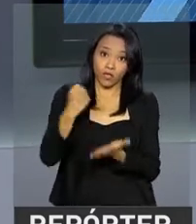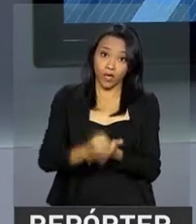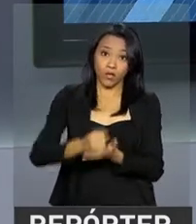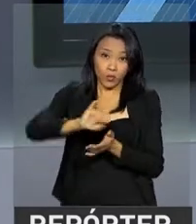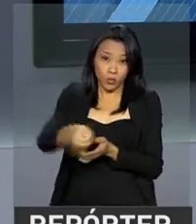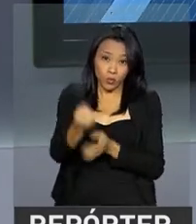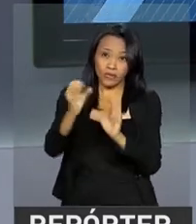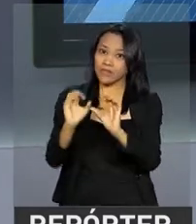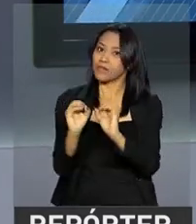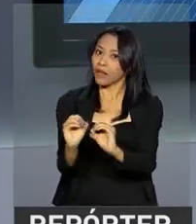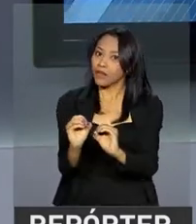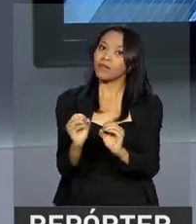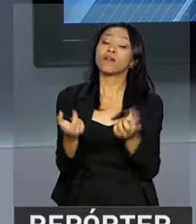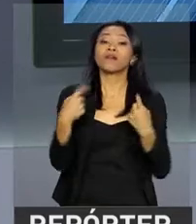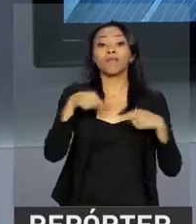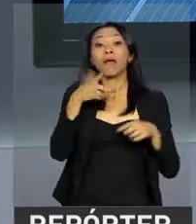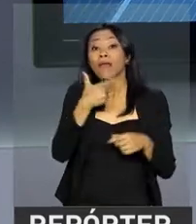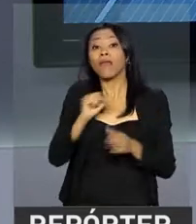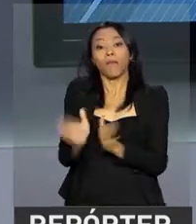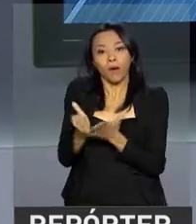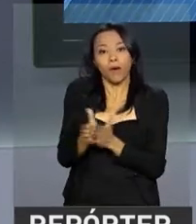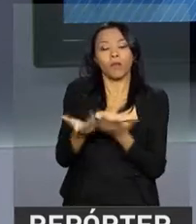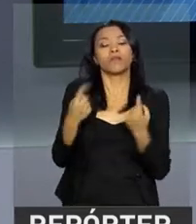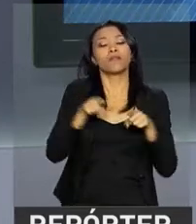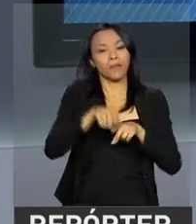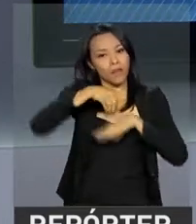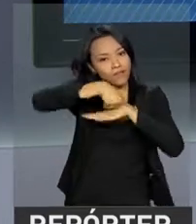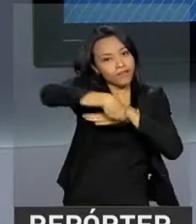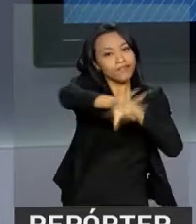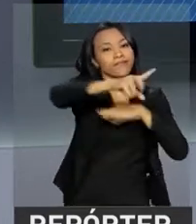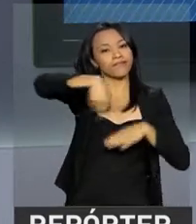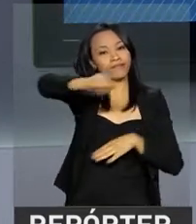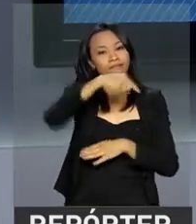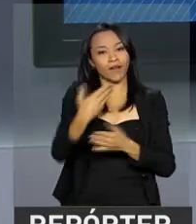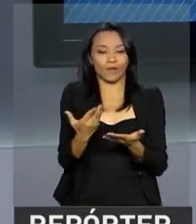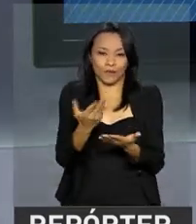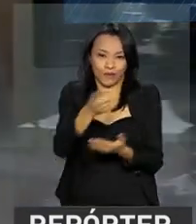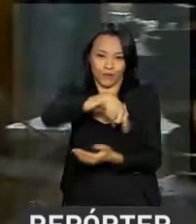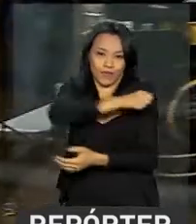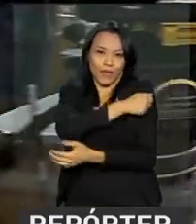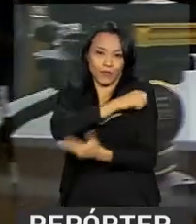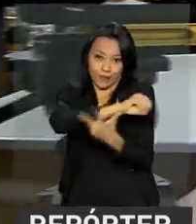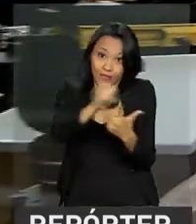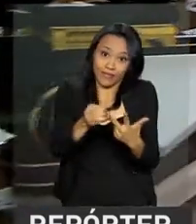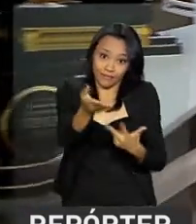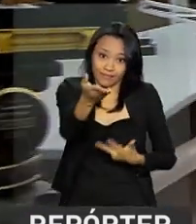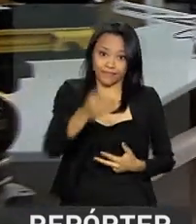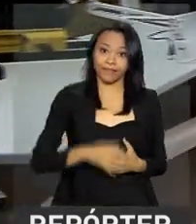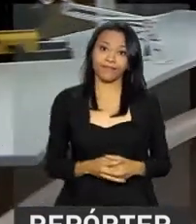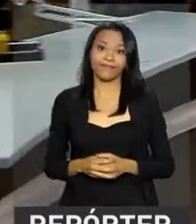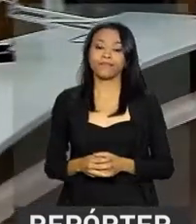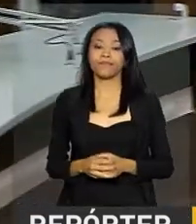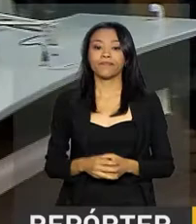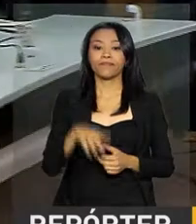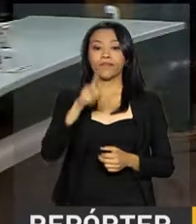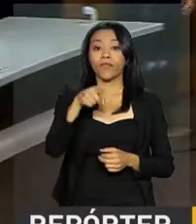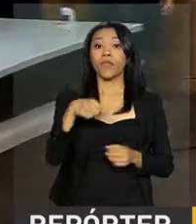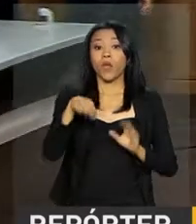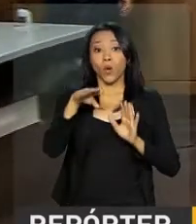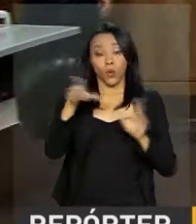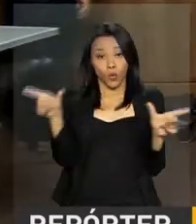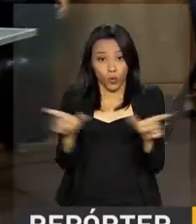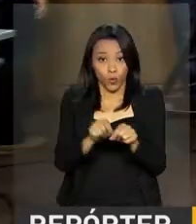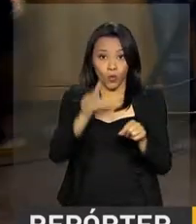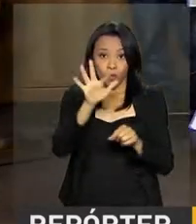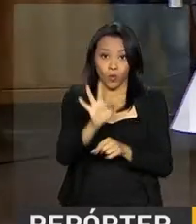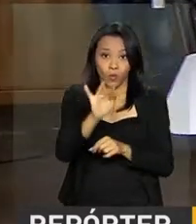estudantes pobres. Mendonça Filho também mandou um recado para os estudantes do Enem. O programa é uma parceria